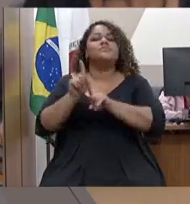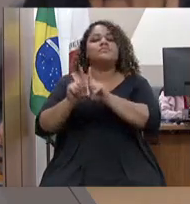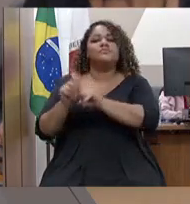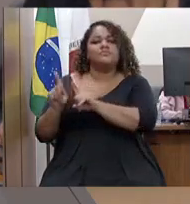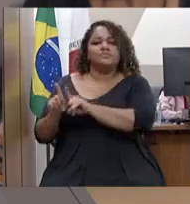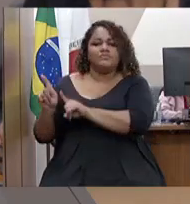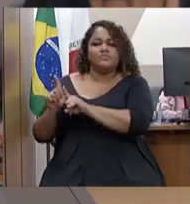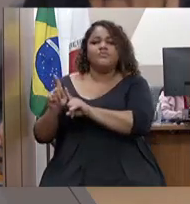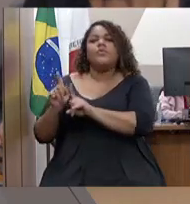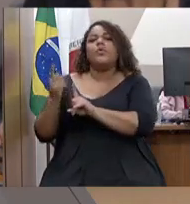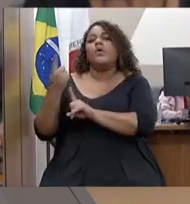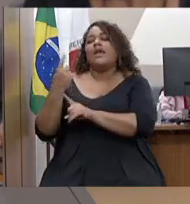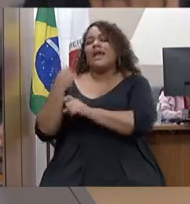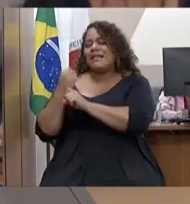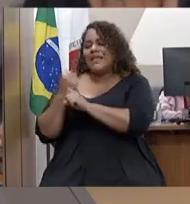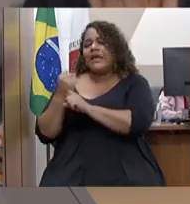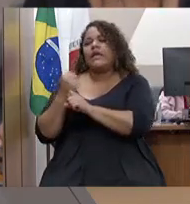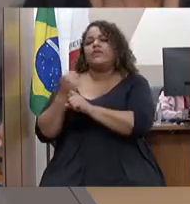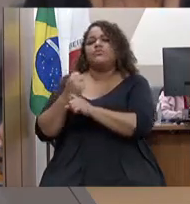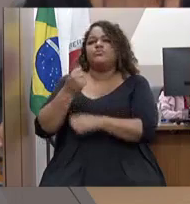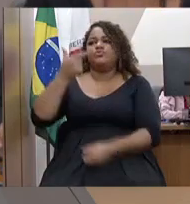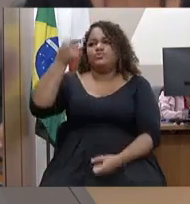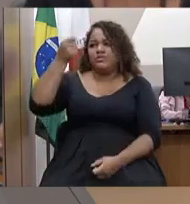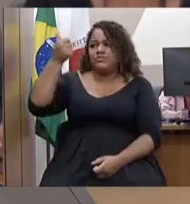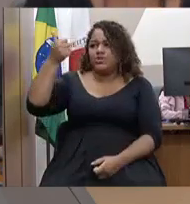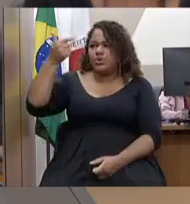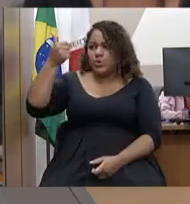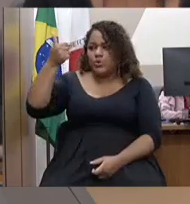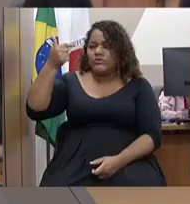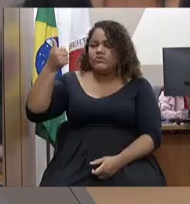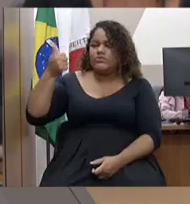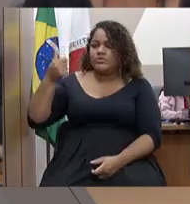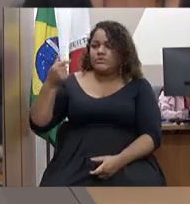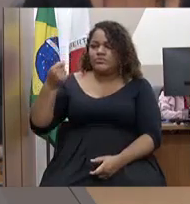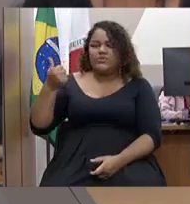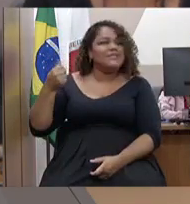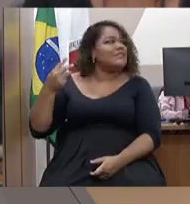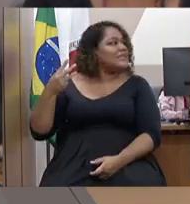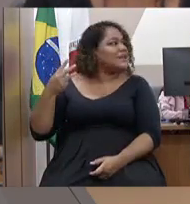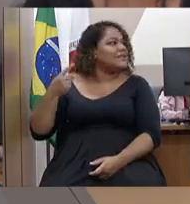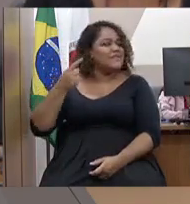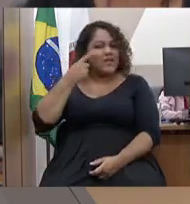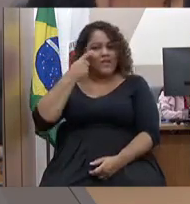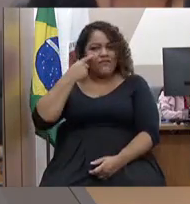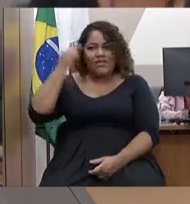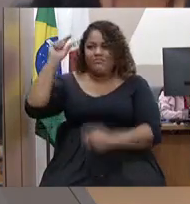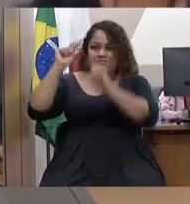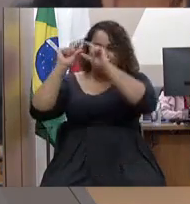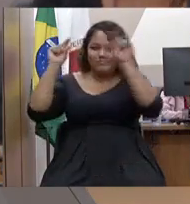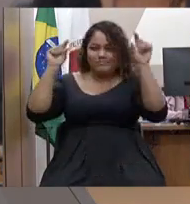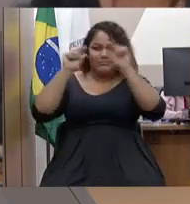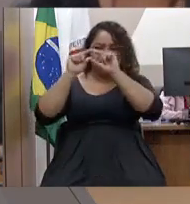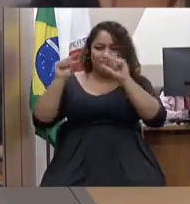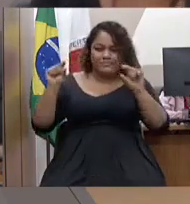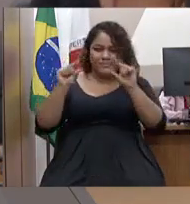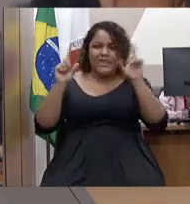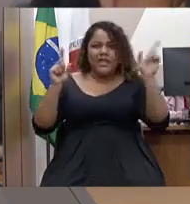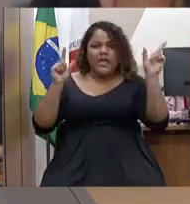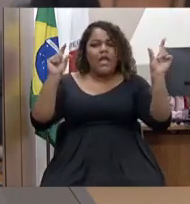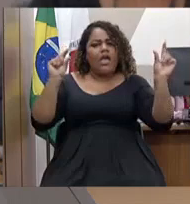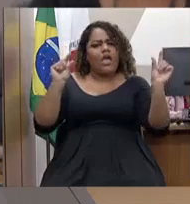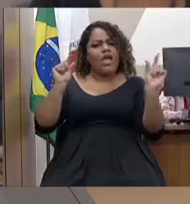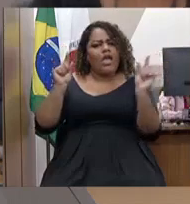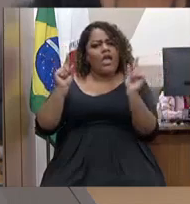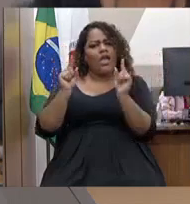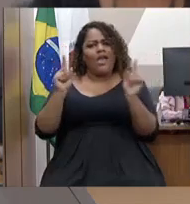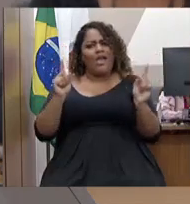ano é um gráfico de cima é 2012 depois 2013 fica parecendo que diminuiu o que é uma ilusão causada exatamente pela